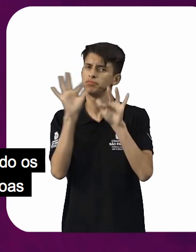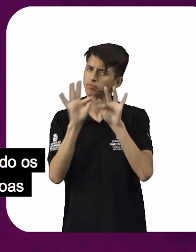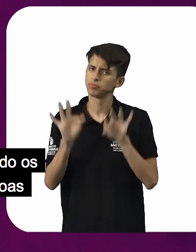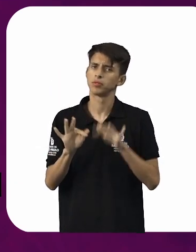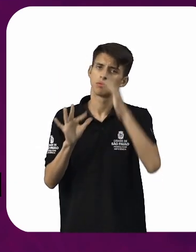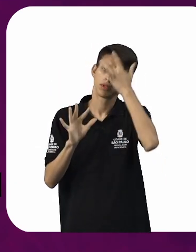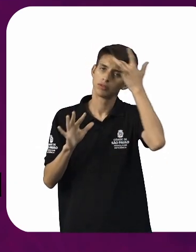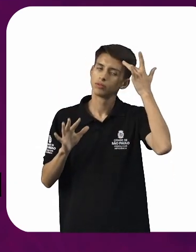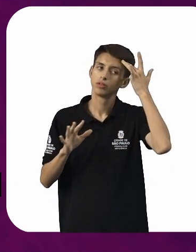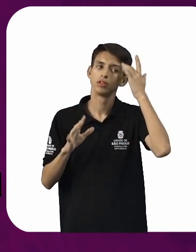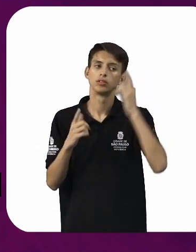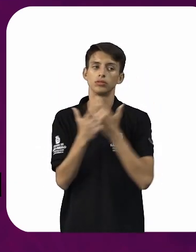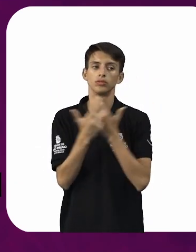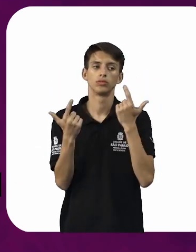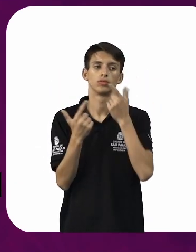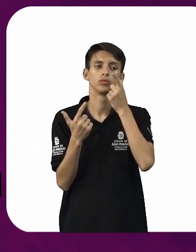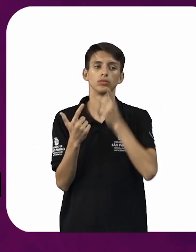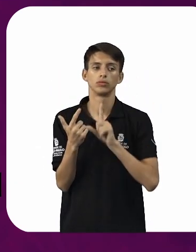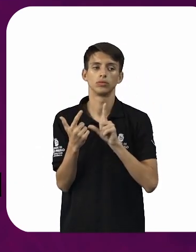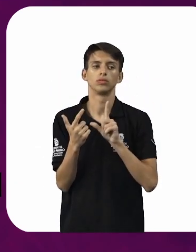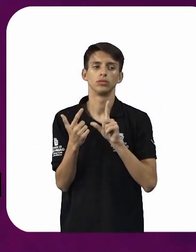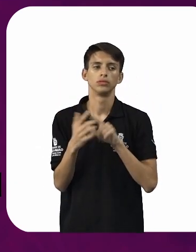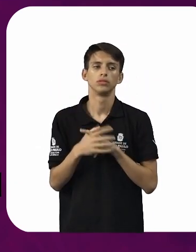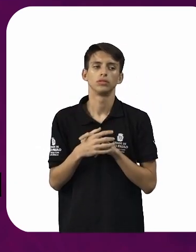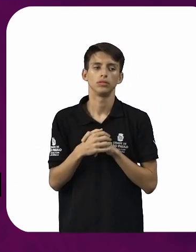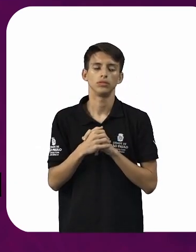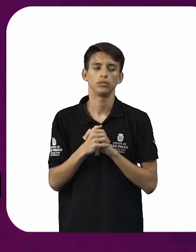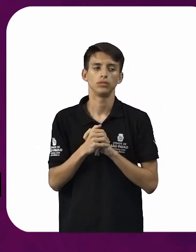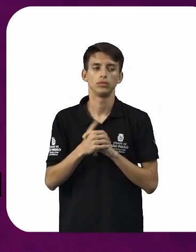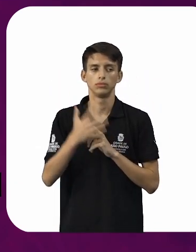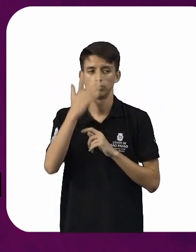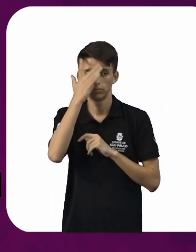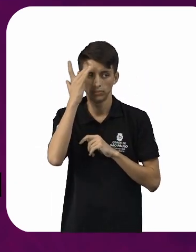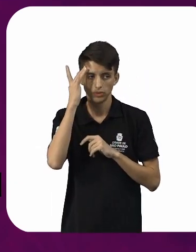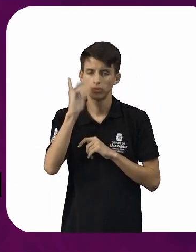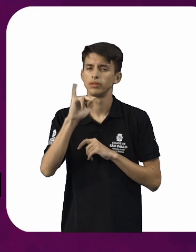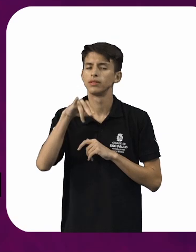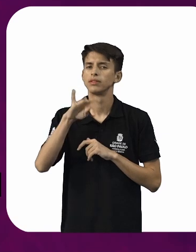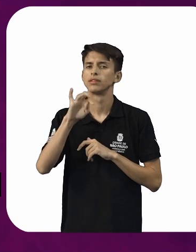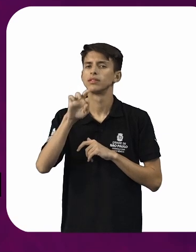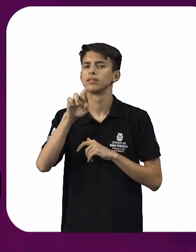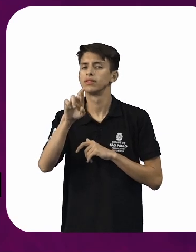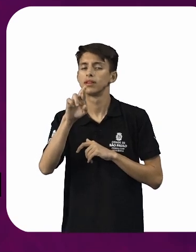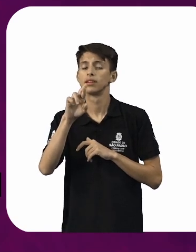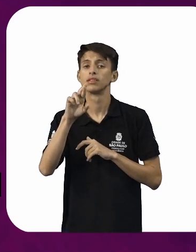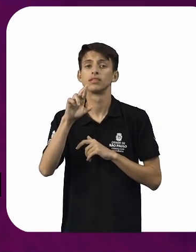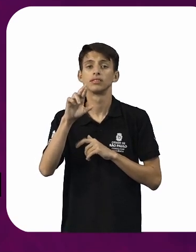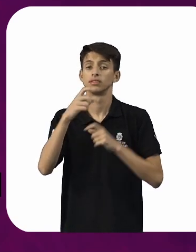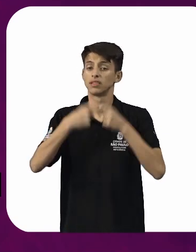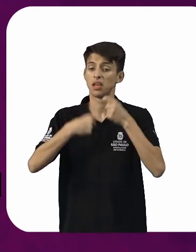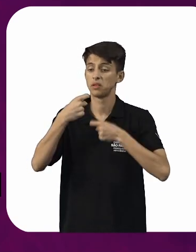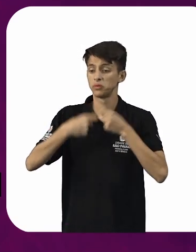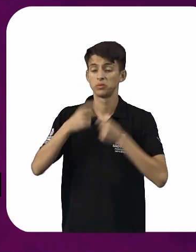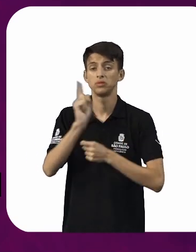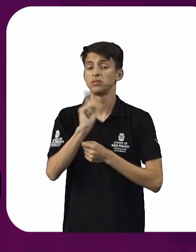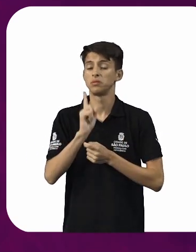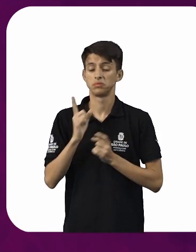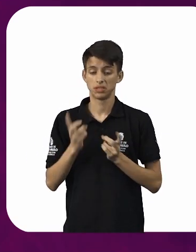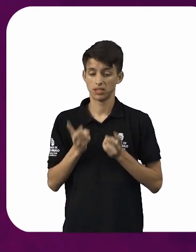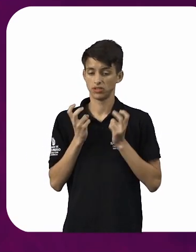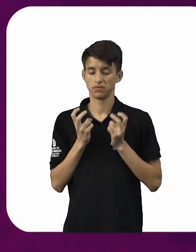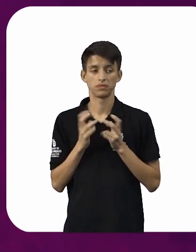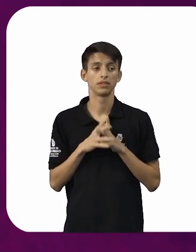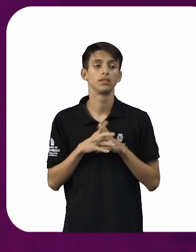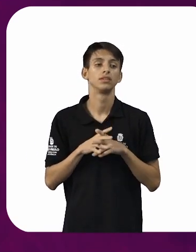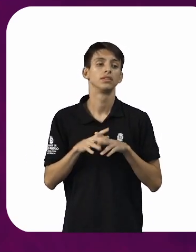essas pessoas. Tiveram sorte genuína. Mas e as pessoas intersexo que não se identificam? As que se identificam são cisgênero, então não